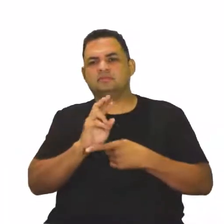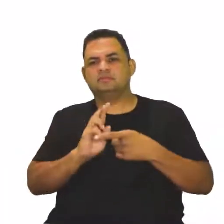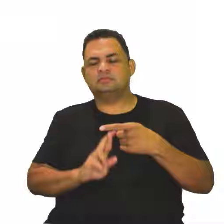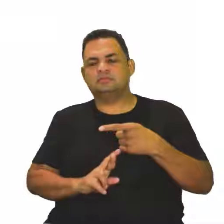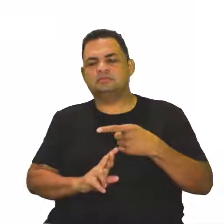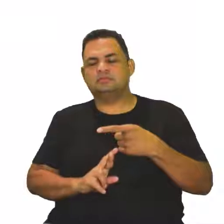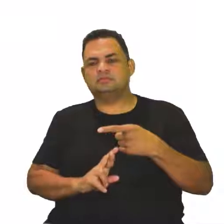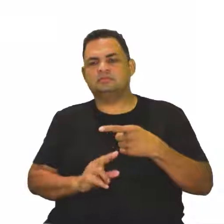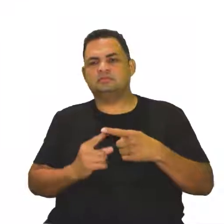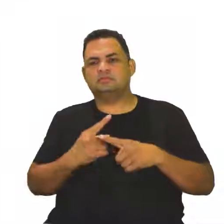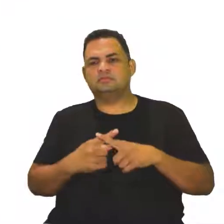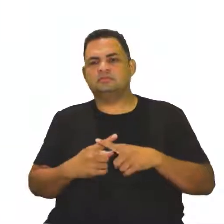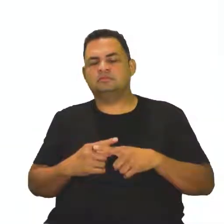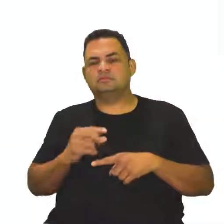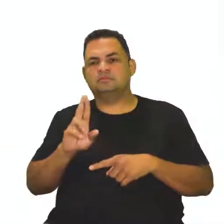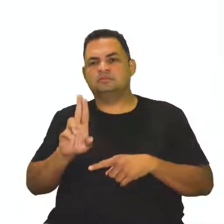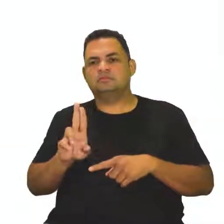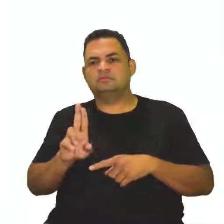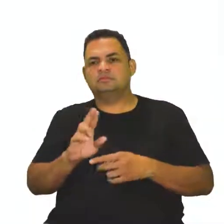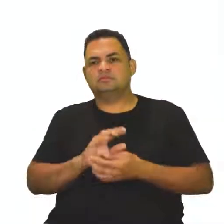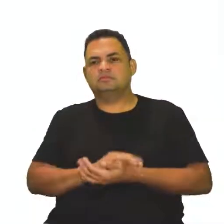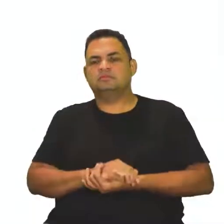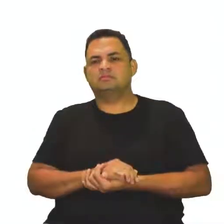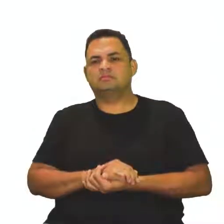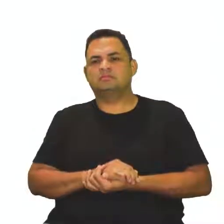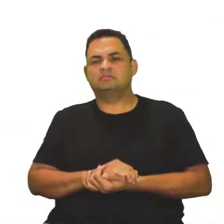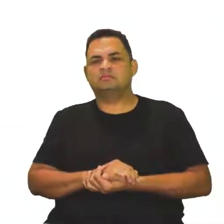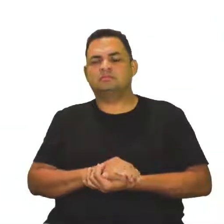R vezes U. Então aqui a potência